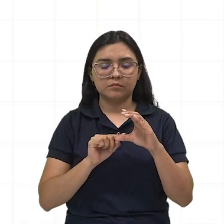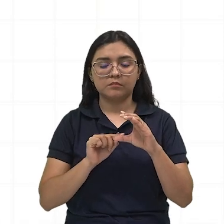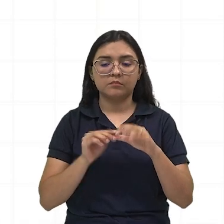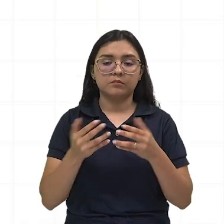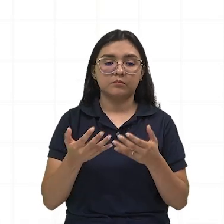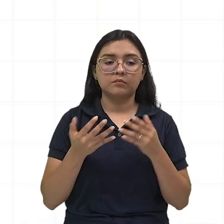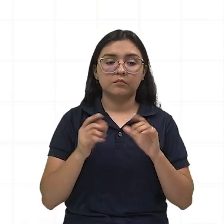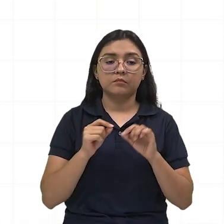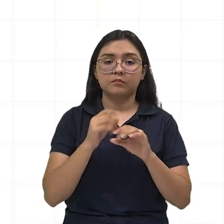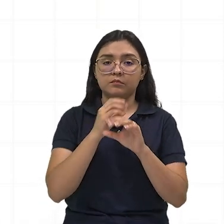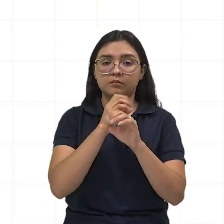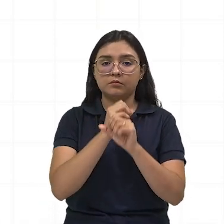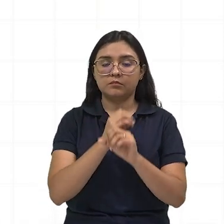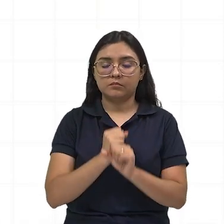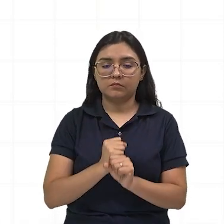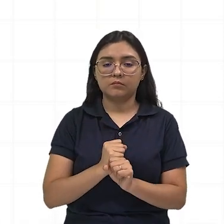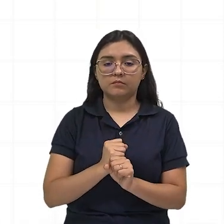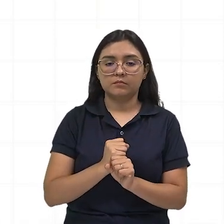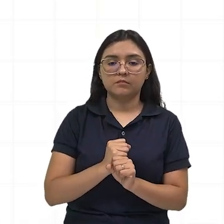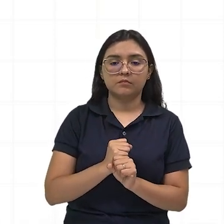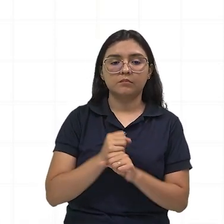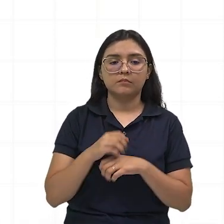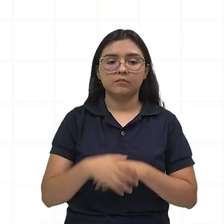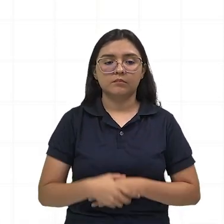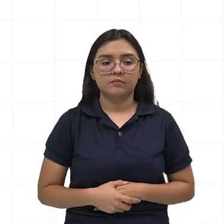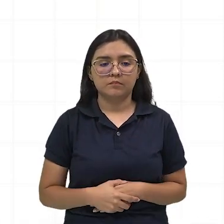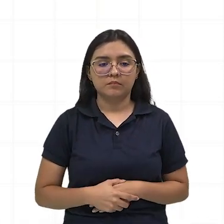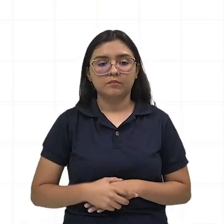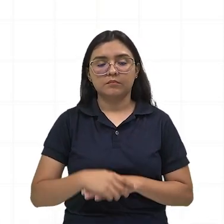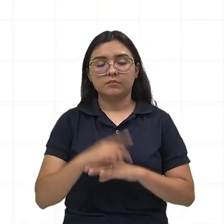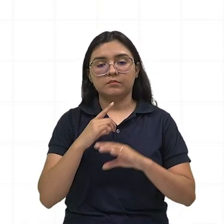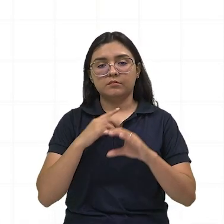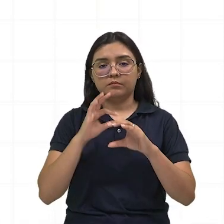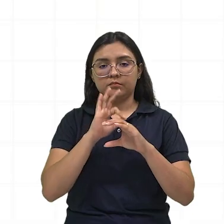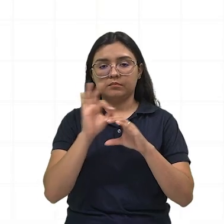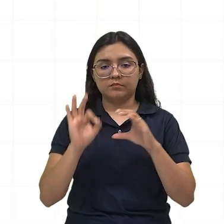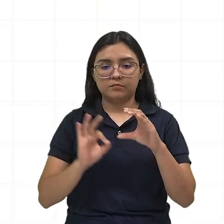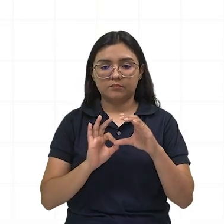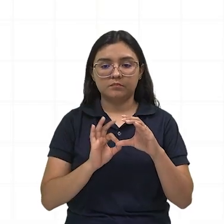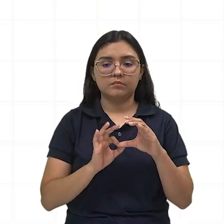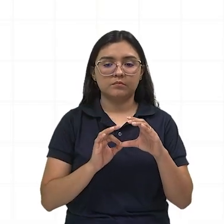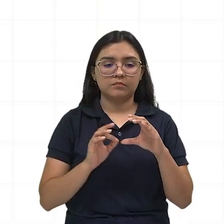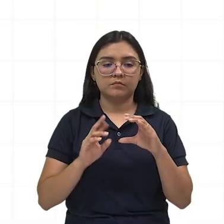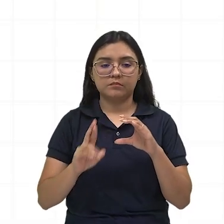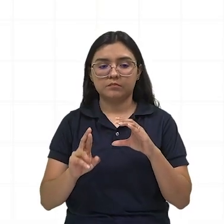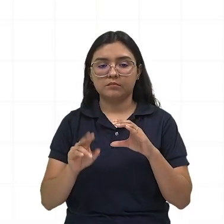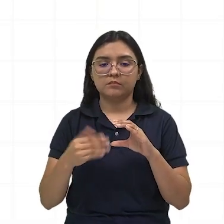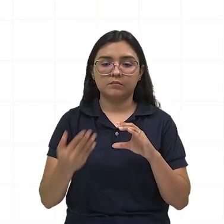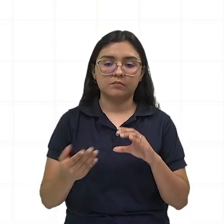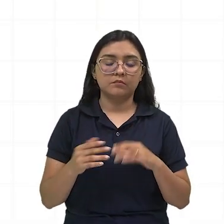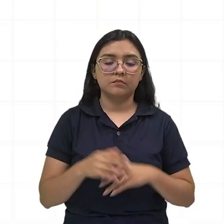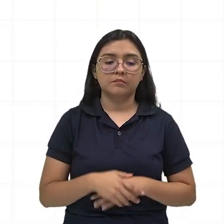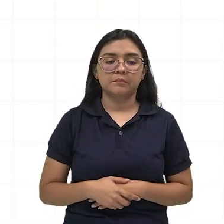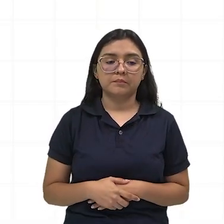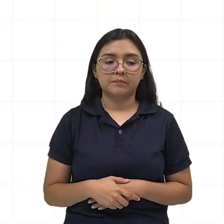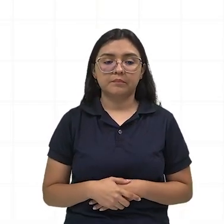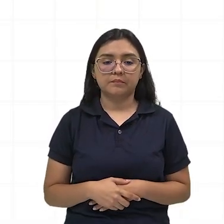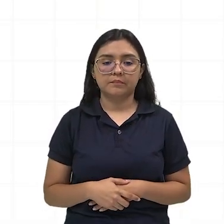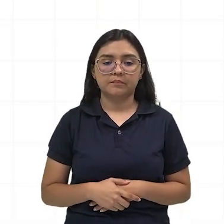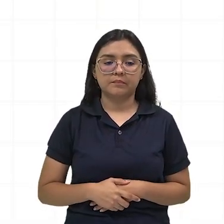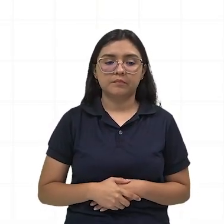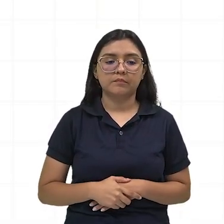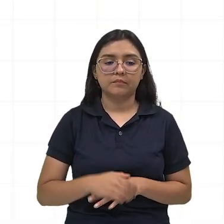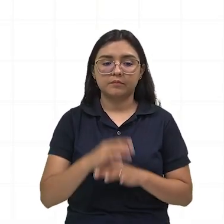eu quero calcular, quando eu digo eu quero calcular o perímetro de um círculo de raio R, eu estou dizendo que eu